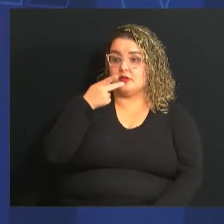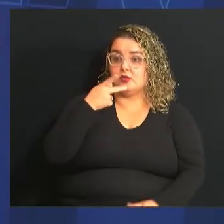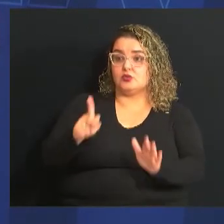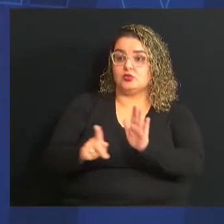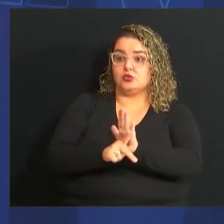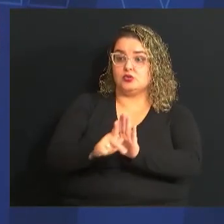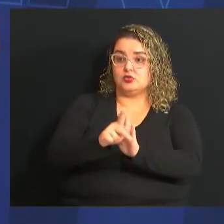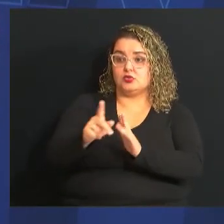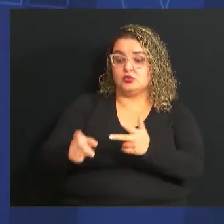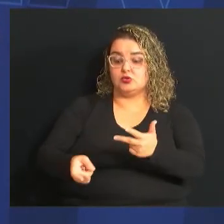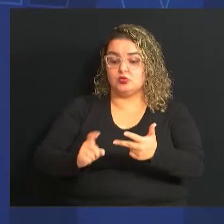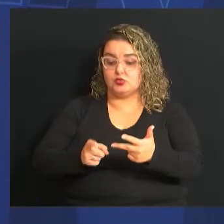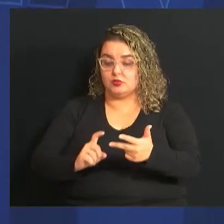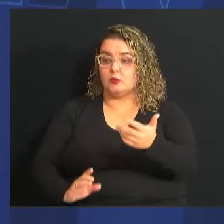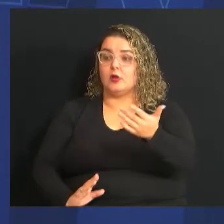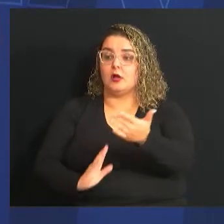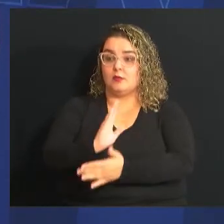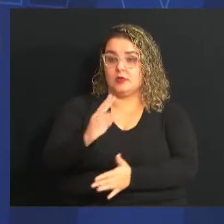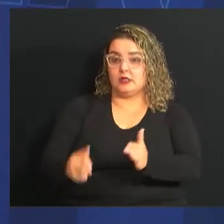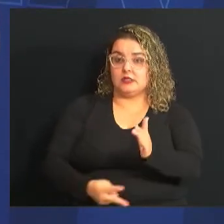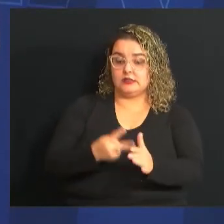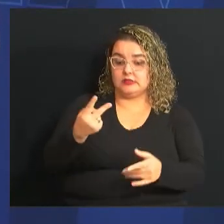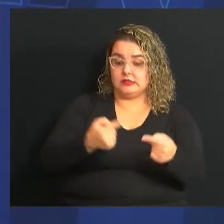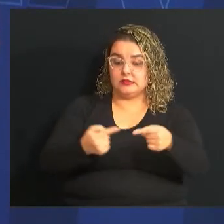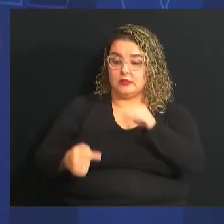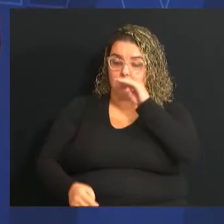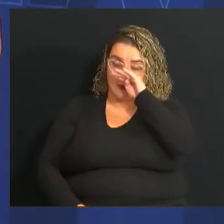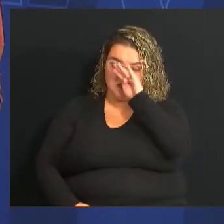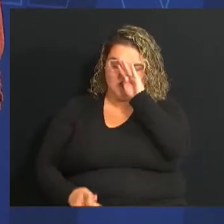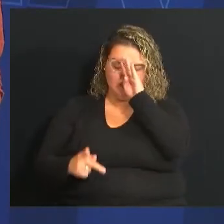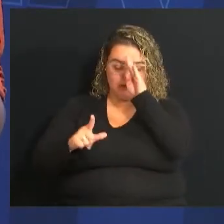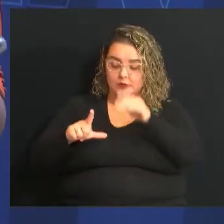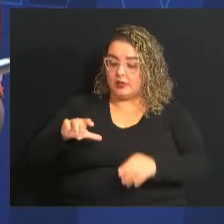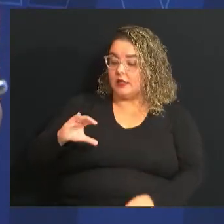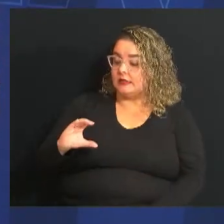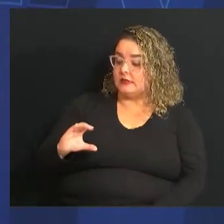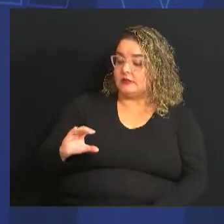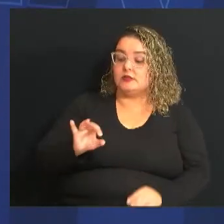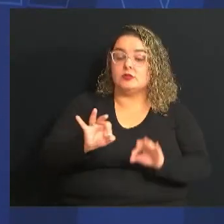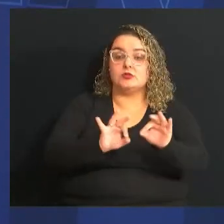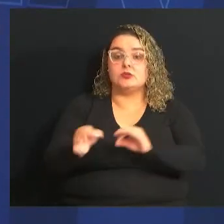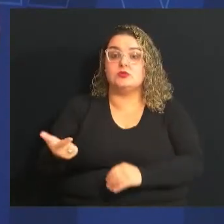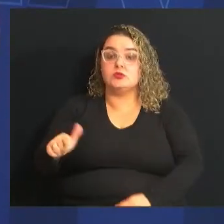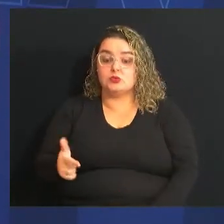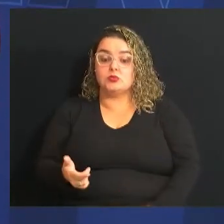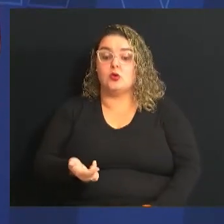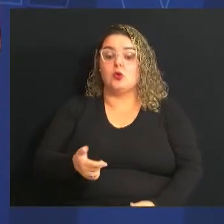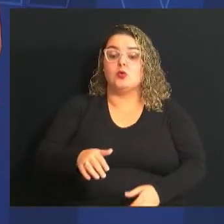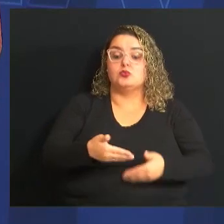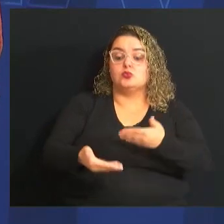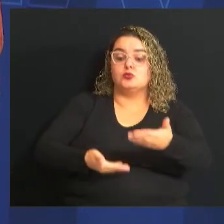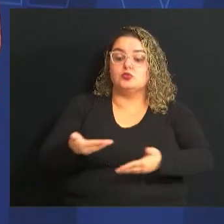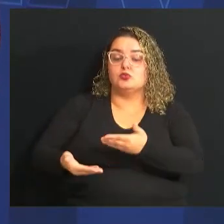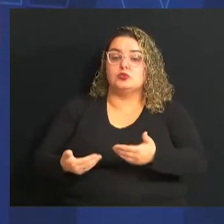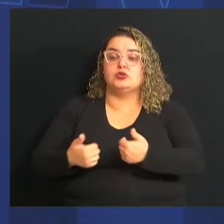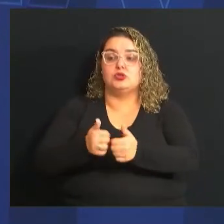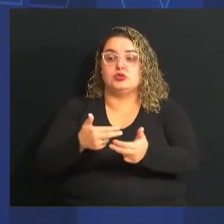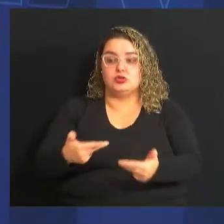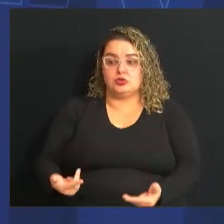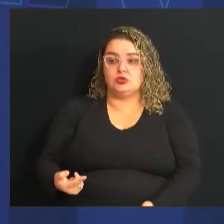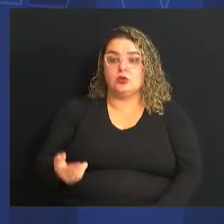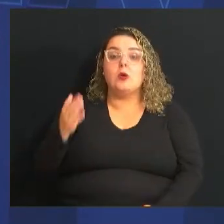a uma normativa de uma legislação federal também, mas principalmente permite regulamentar a lei orgânica, quer dizer, a base legal